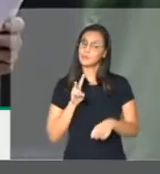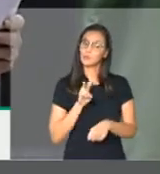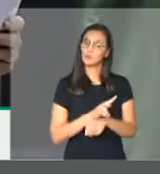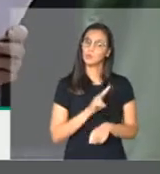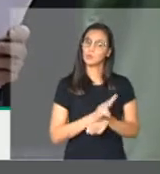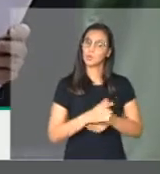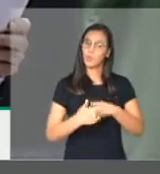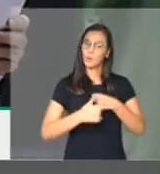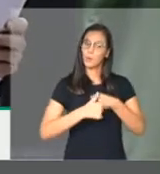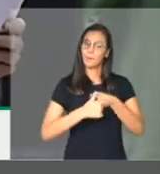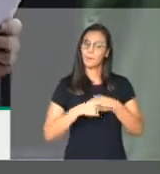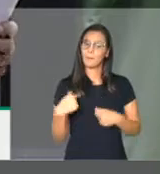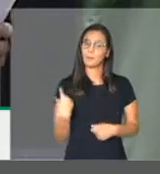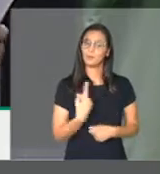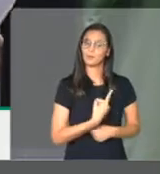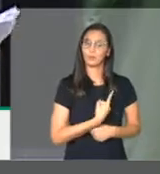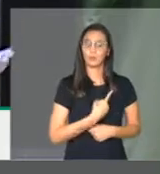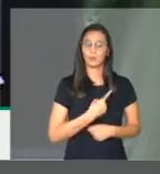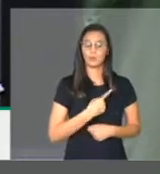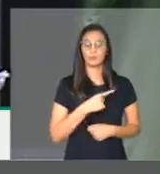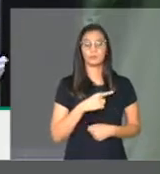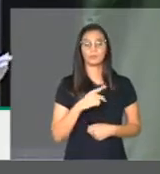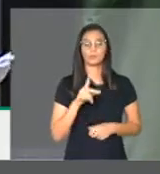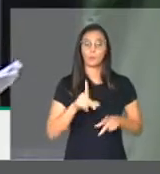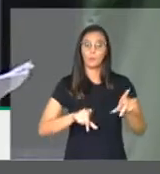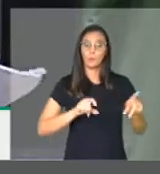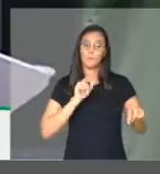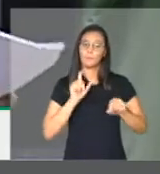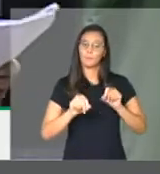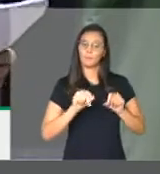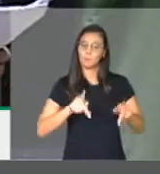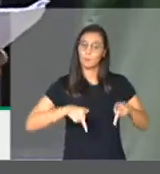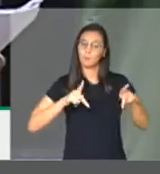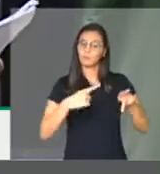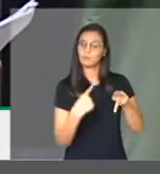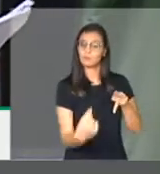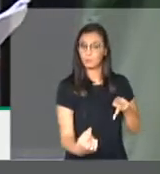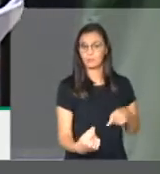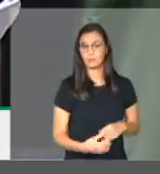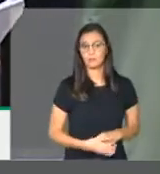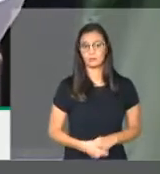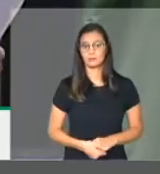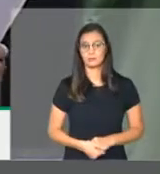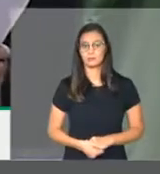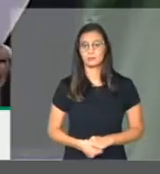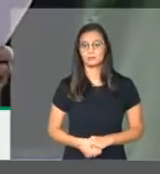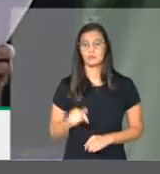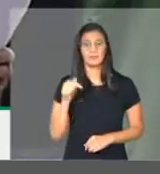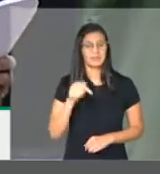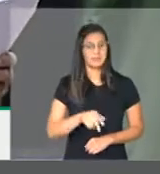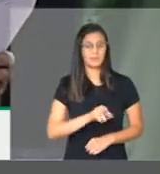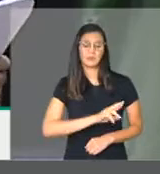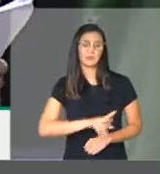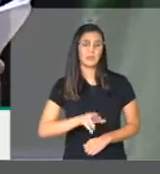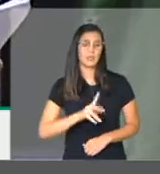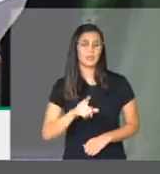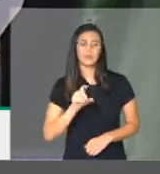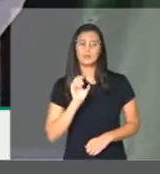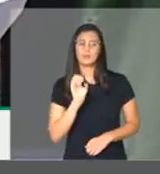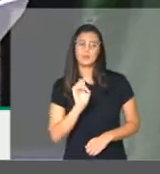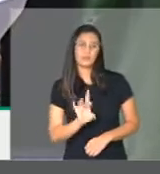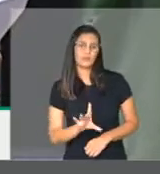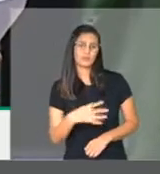que nos foi reservado pela população quando se manifestou soberanamente. Essa não é só uma